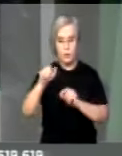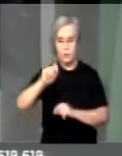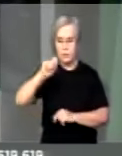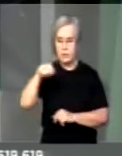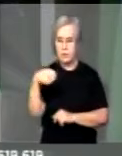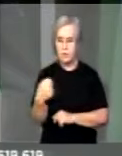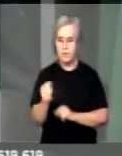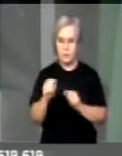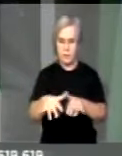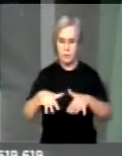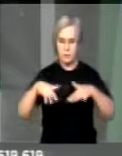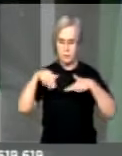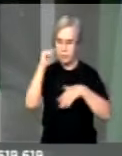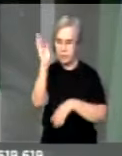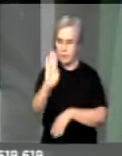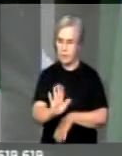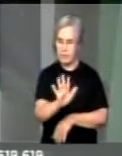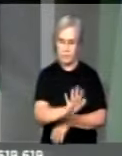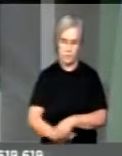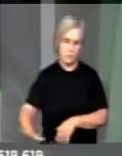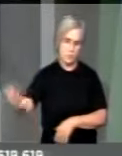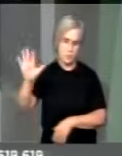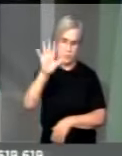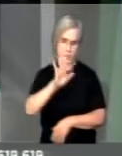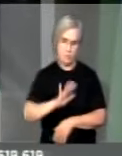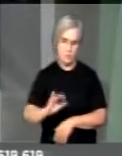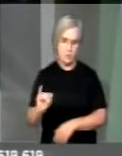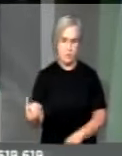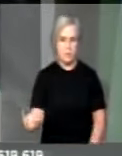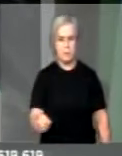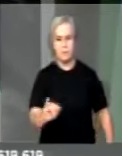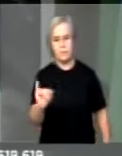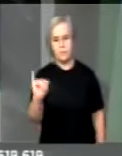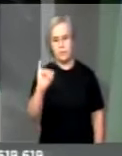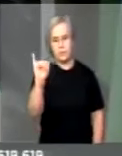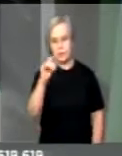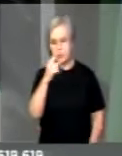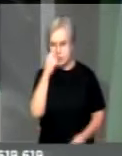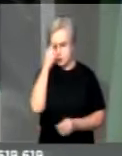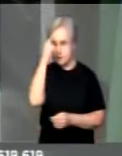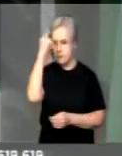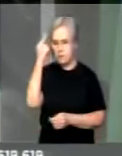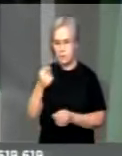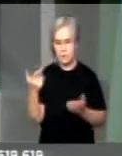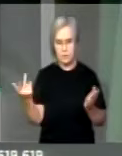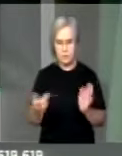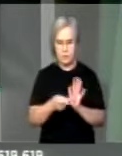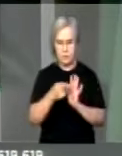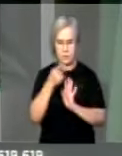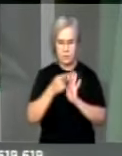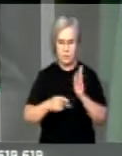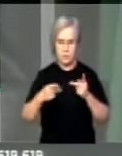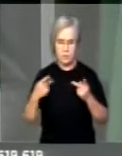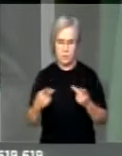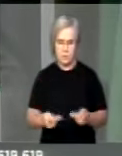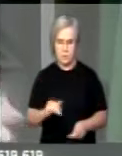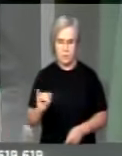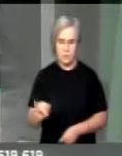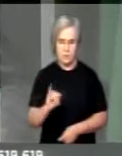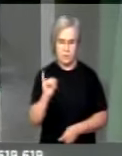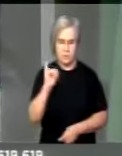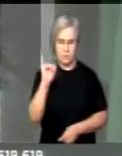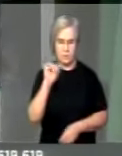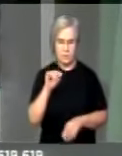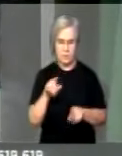Brasileiro. Eu acho que é uma importante iniciativa da Câmara dos Deputados, importante como